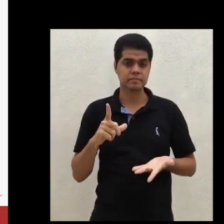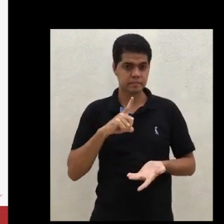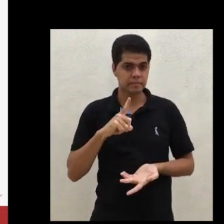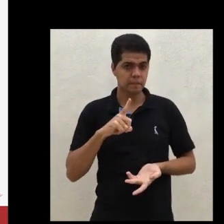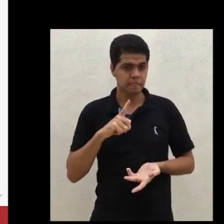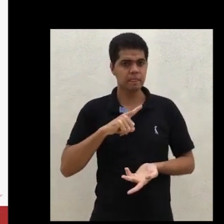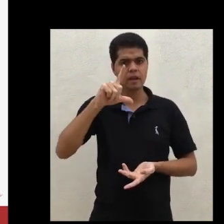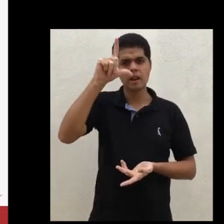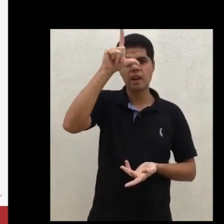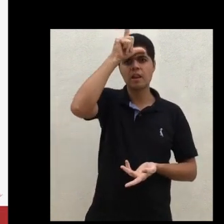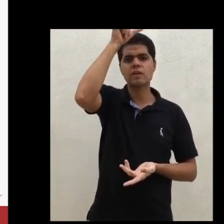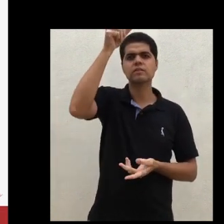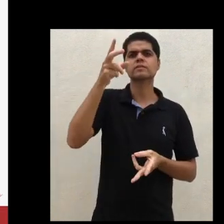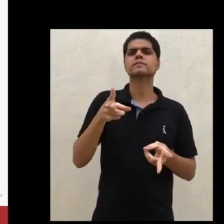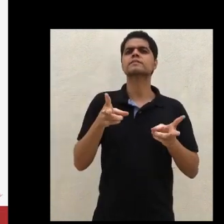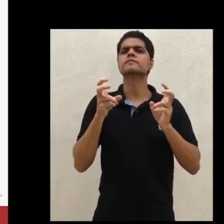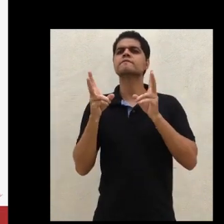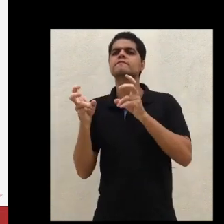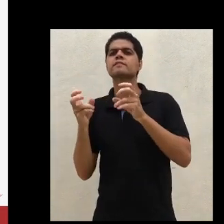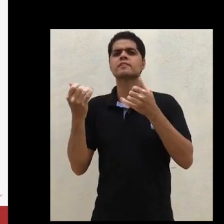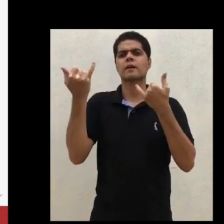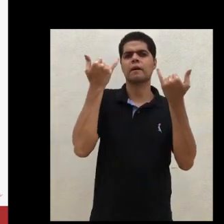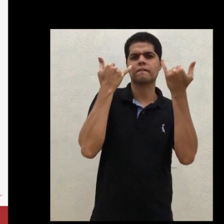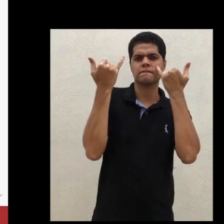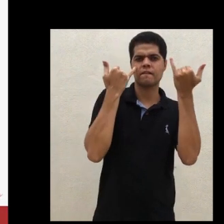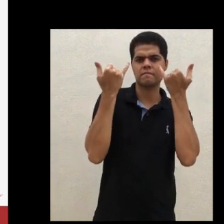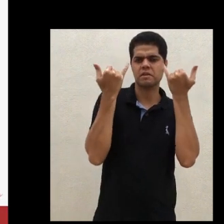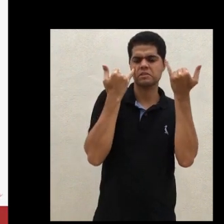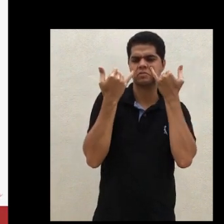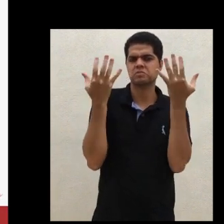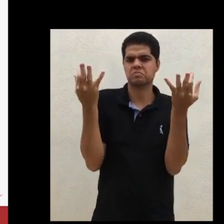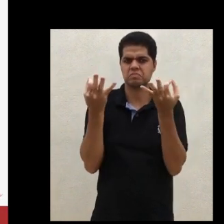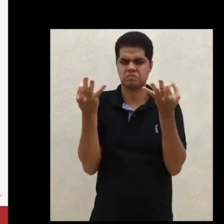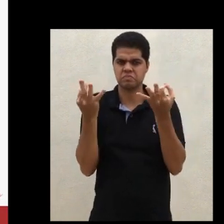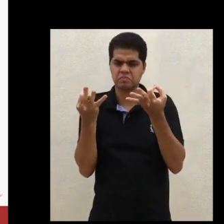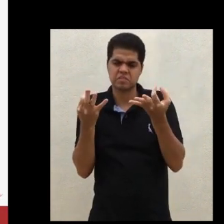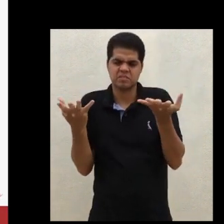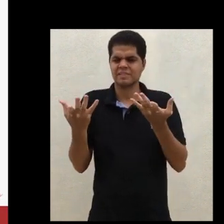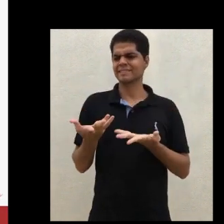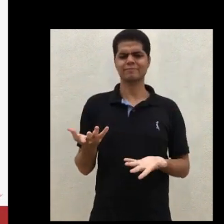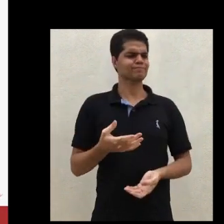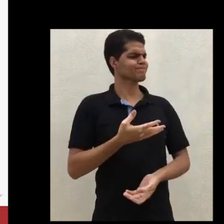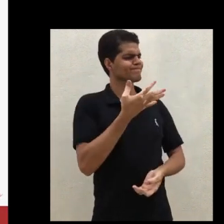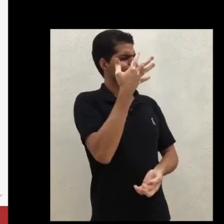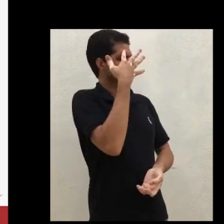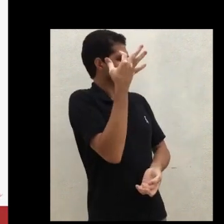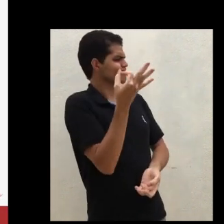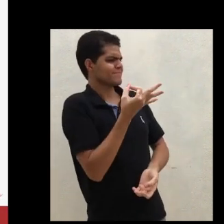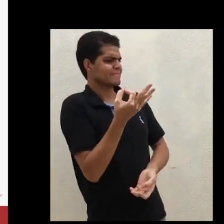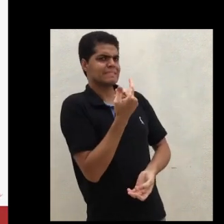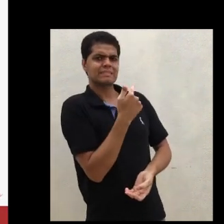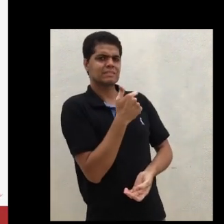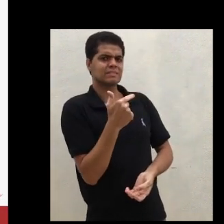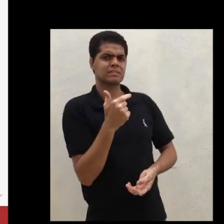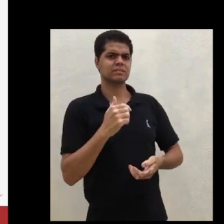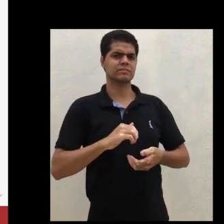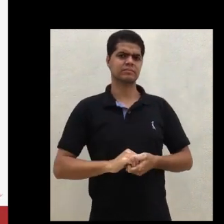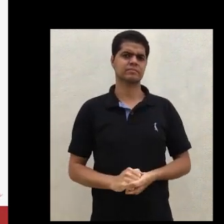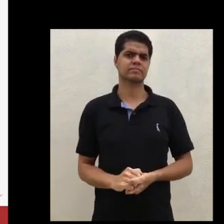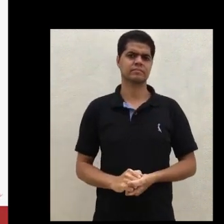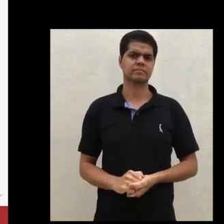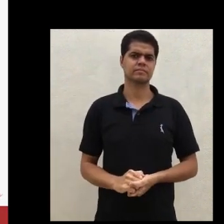você usa lógica fuzzy quando você trabalha com informações que podem ser mensuradas, mas tem um certo grau de incerteza.